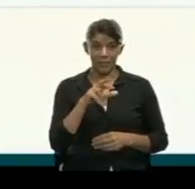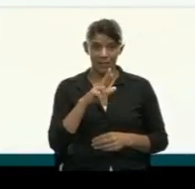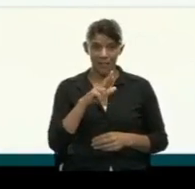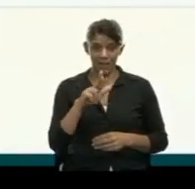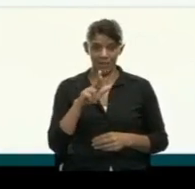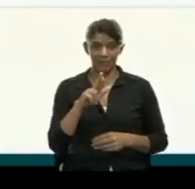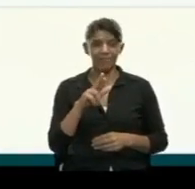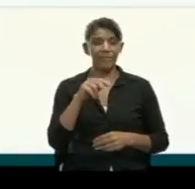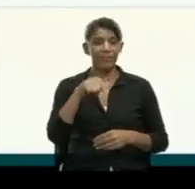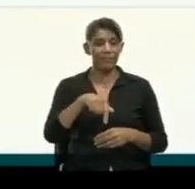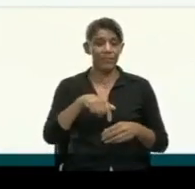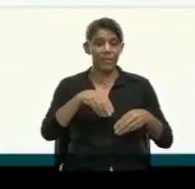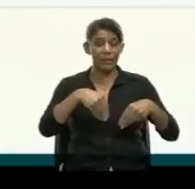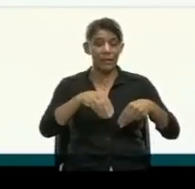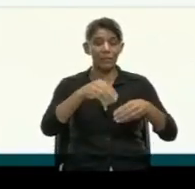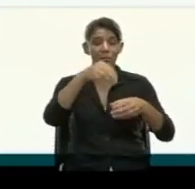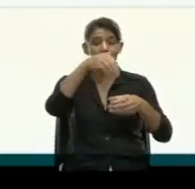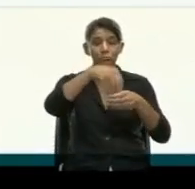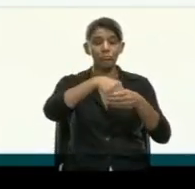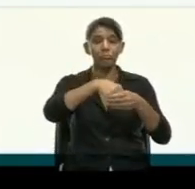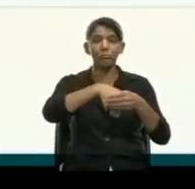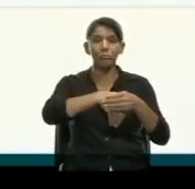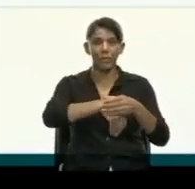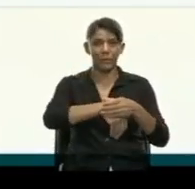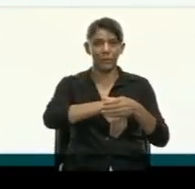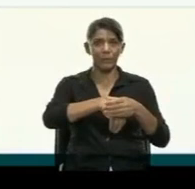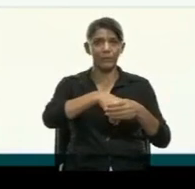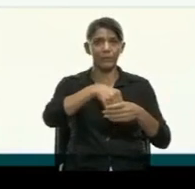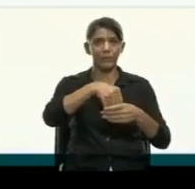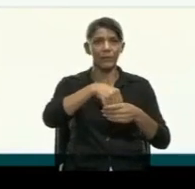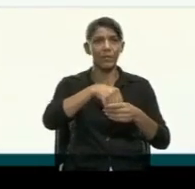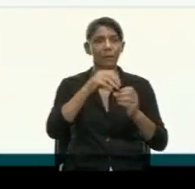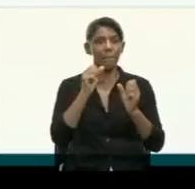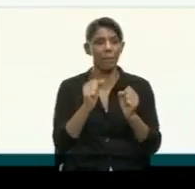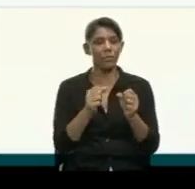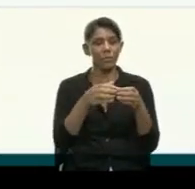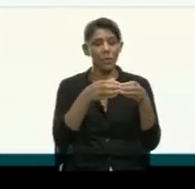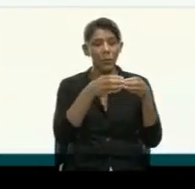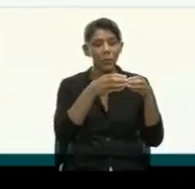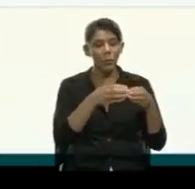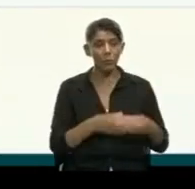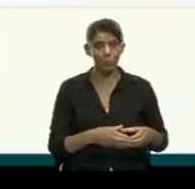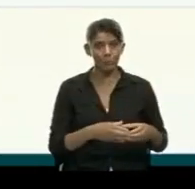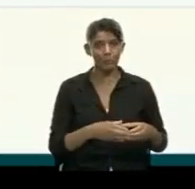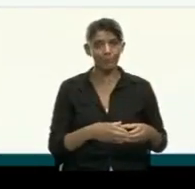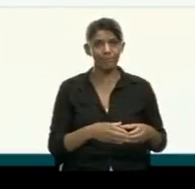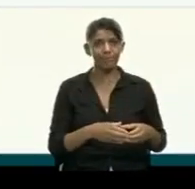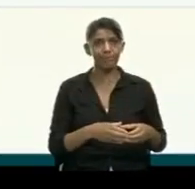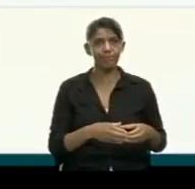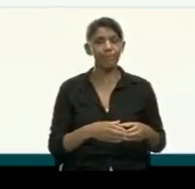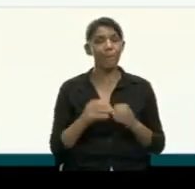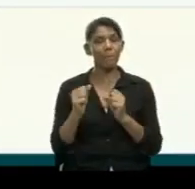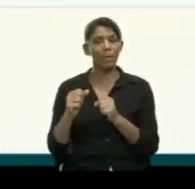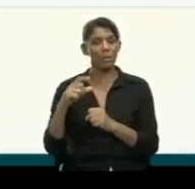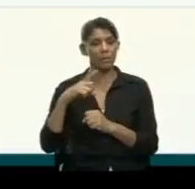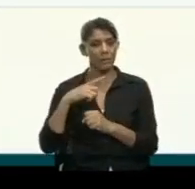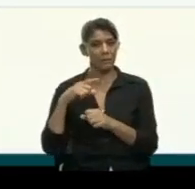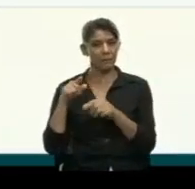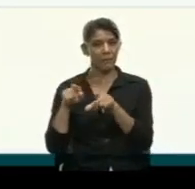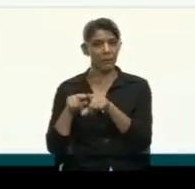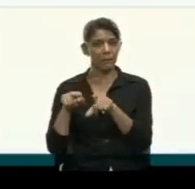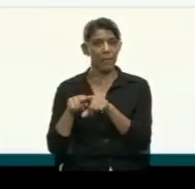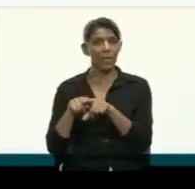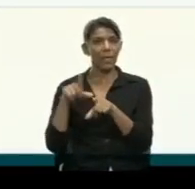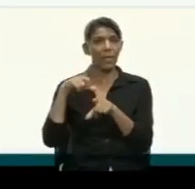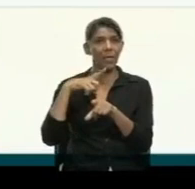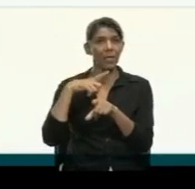os pilares. A gente pode ter uma estaca que é um tubulão. A gente pode ter também uma estaca